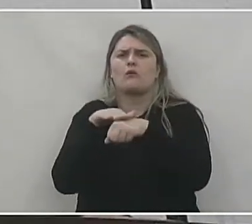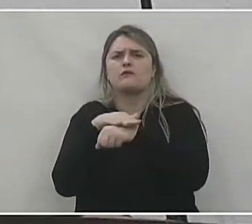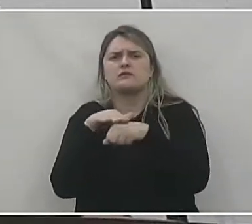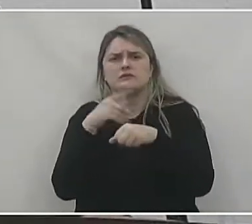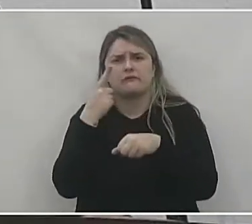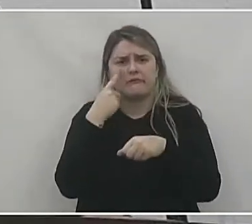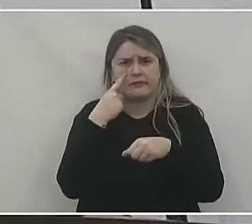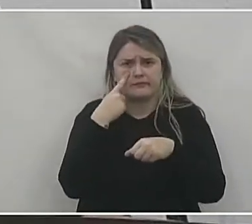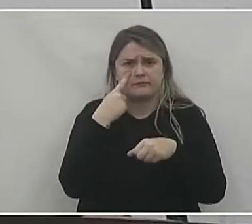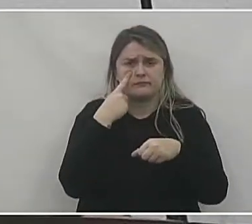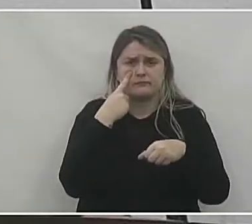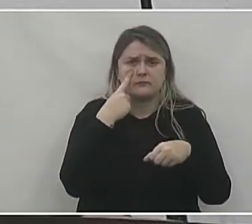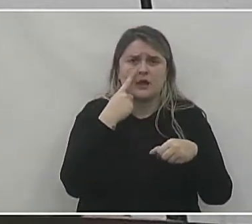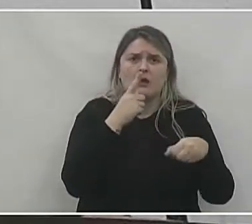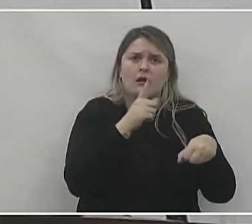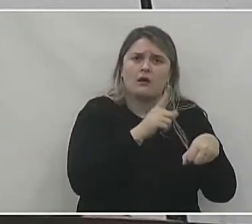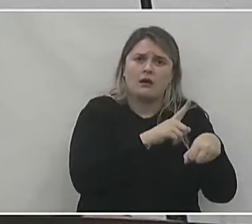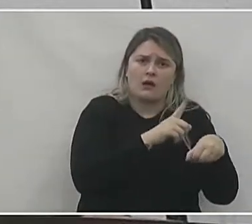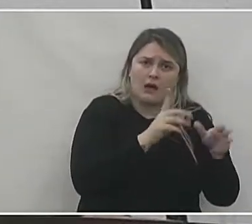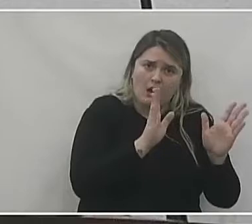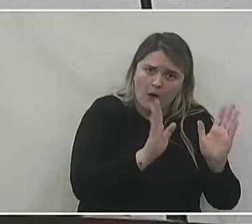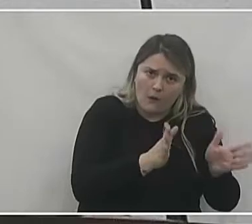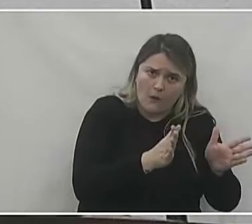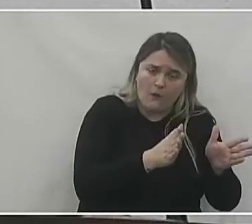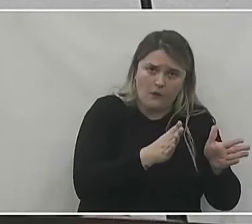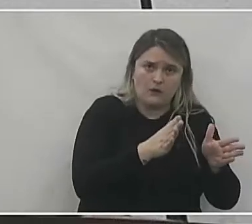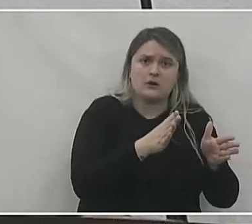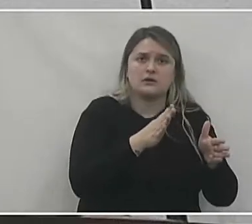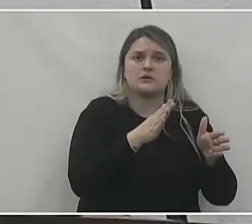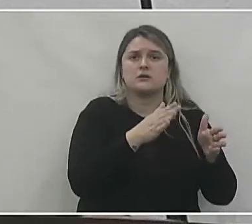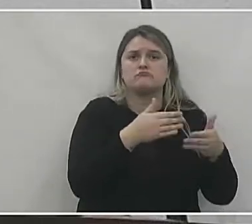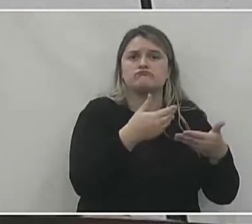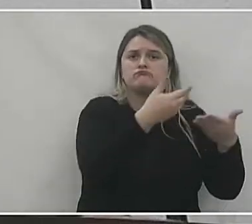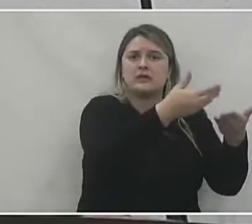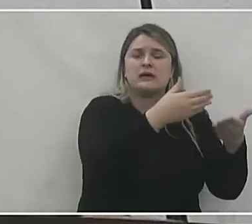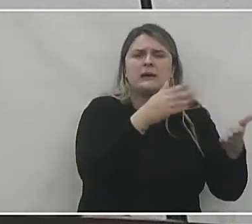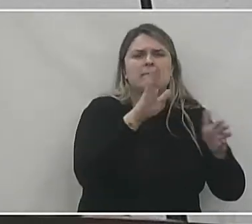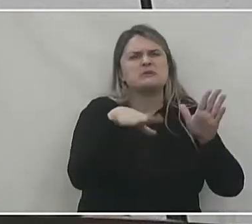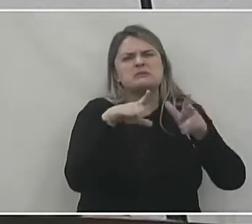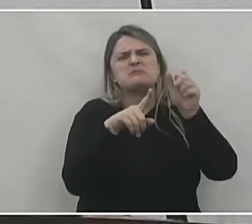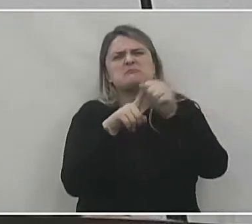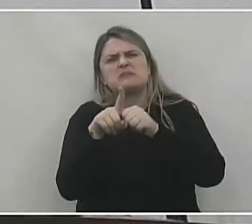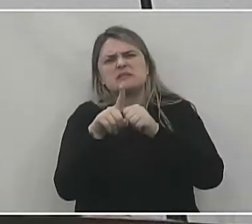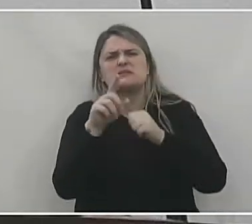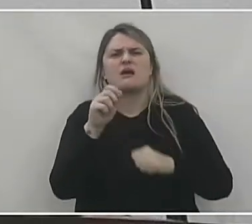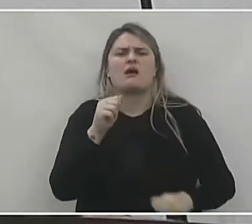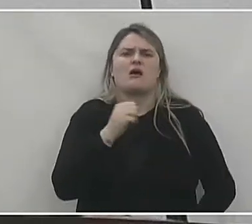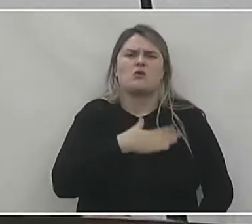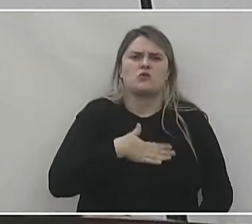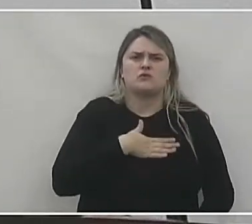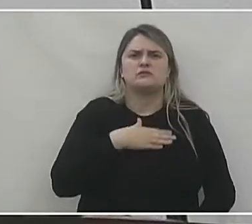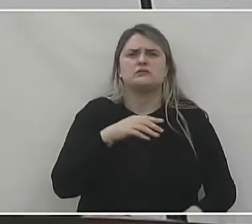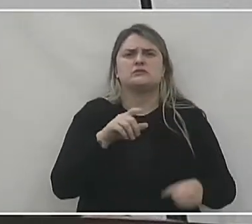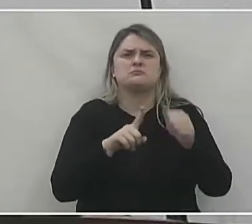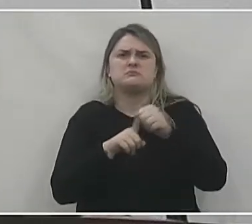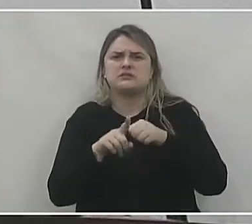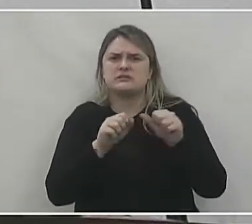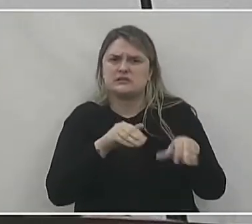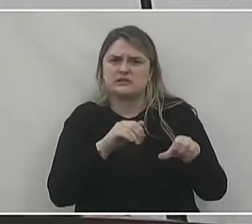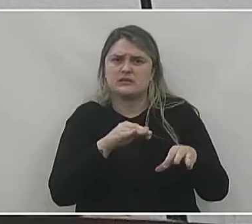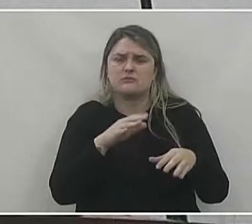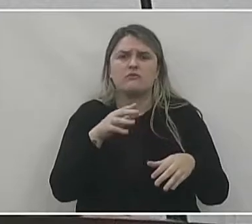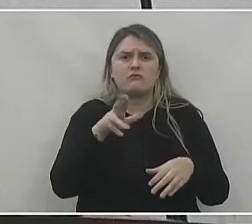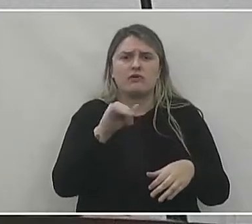vamos atender esse agora, e daí em agosto, setembro, quando eu tiver as emendas, porque eu não alcancei as minhas emendas, entende? Porque